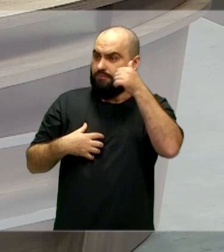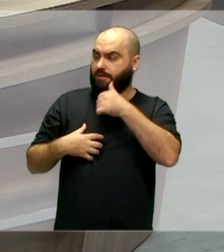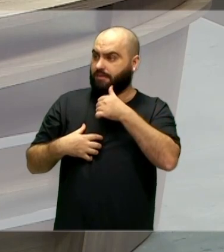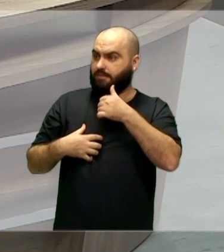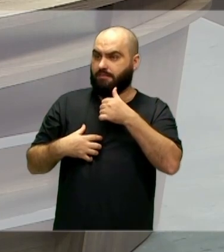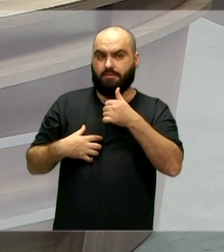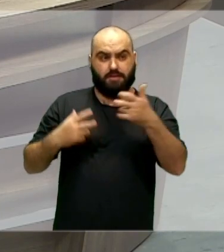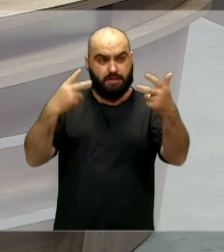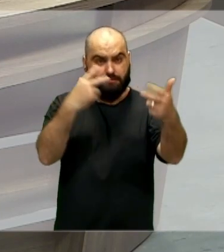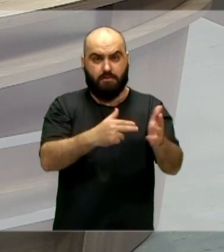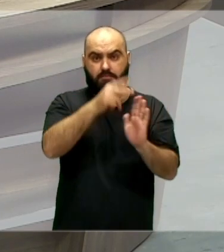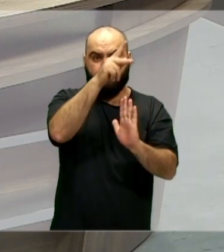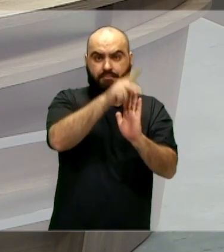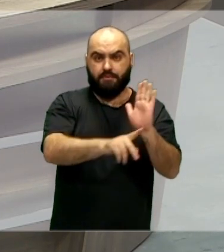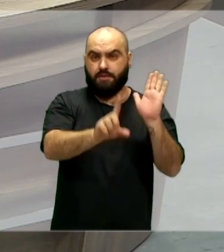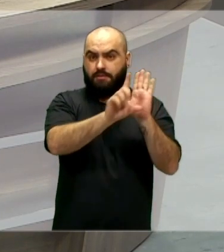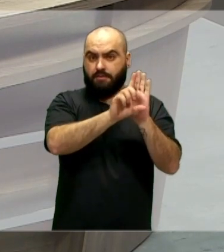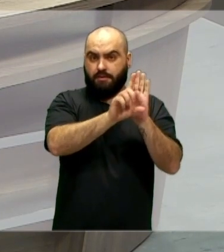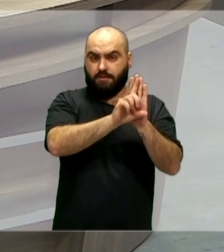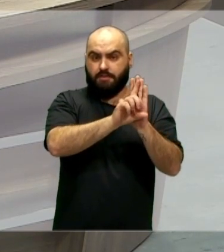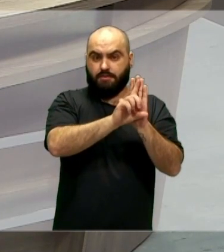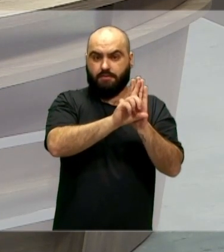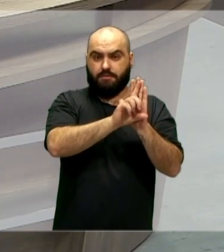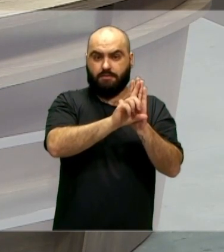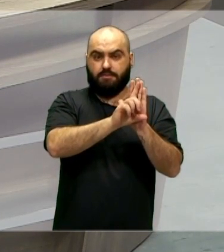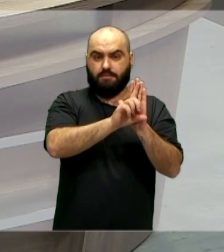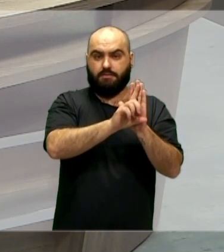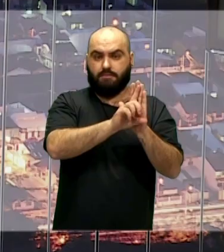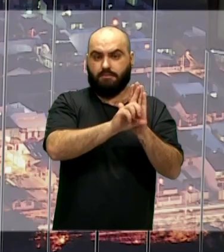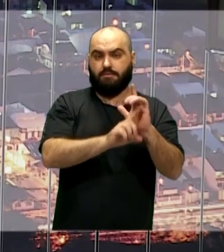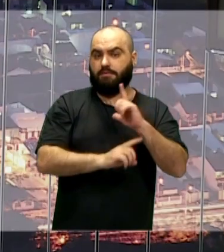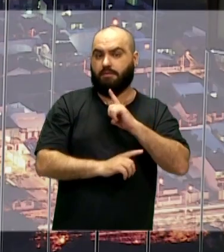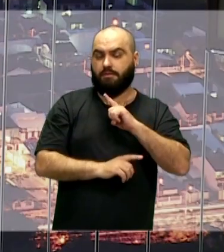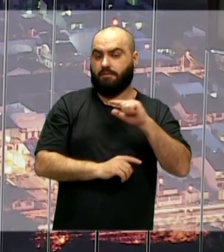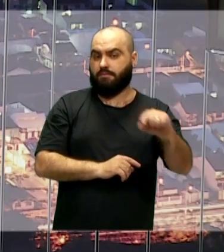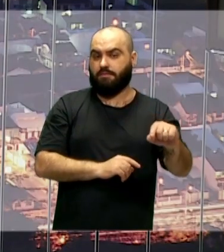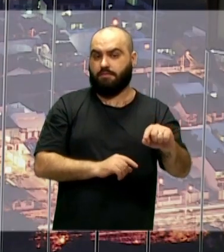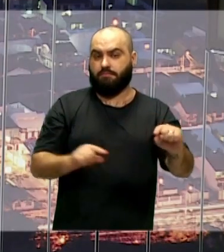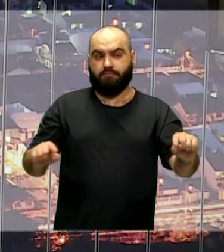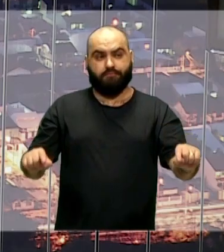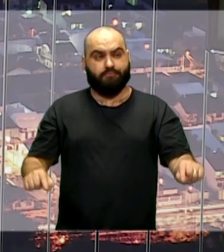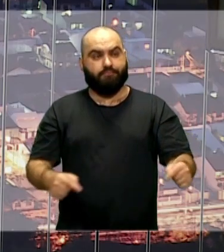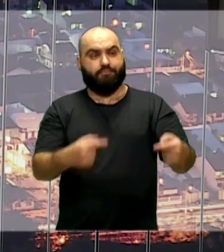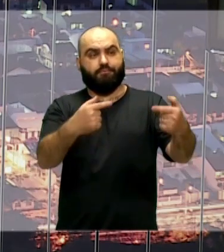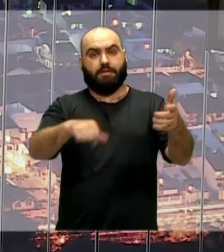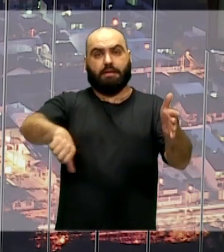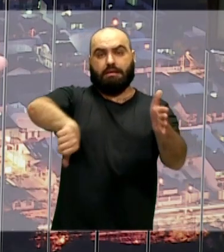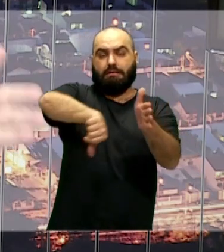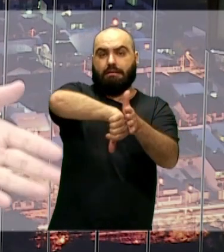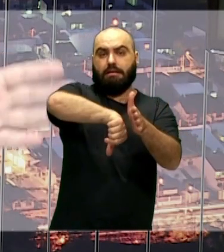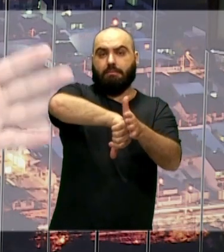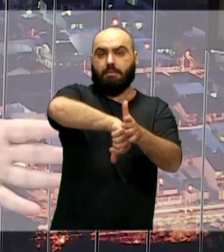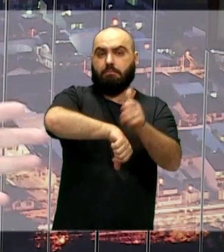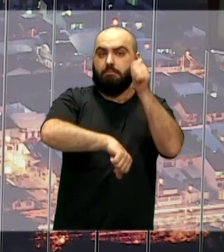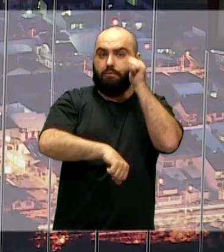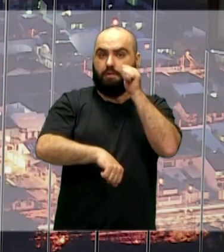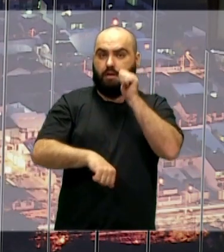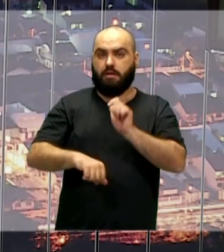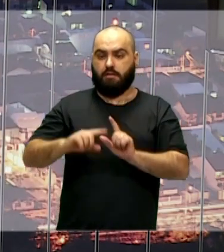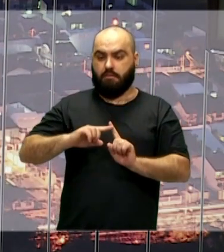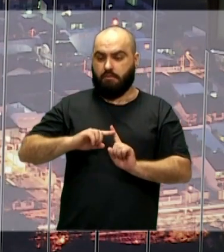esse projeto de lei agora que está aí, né? Contra, né? Querendo criminalizar a mulher que